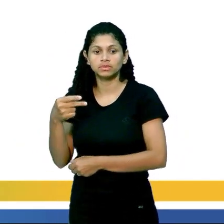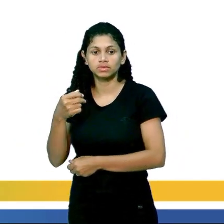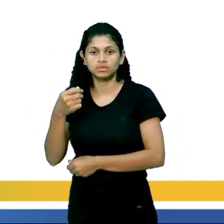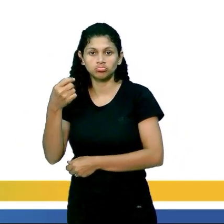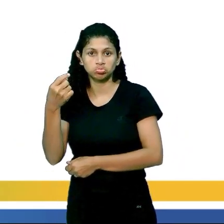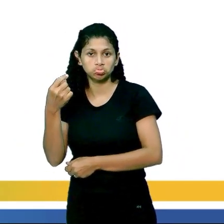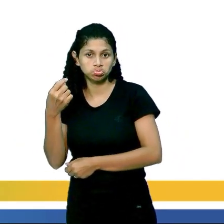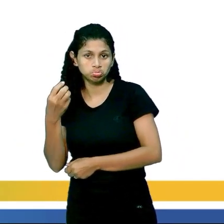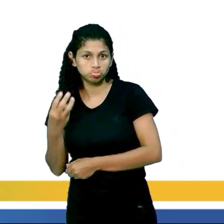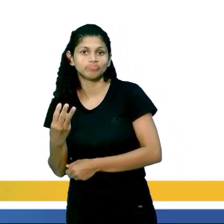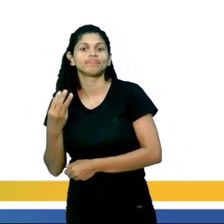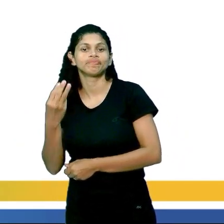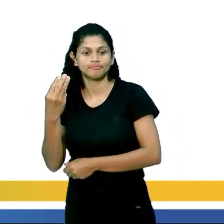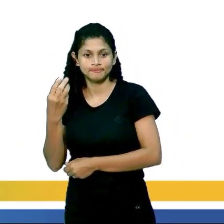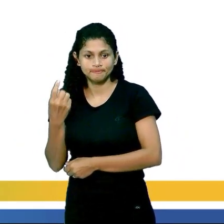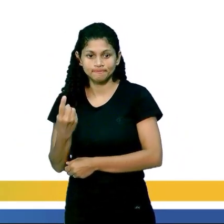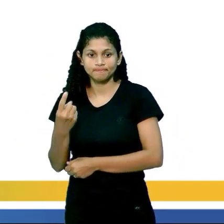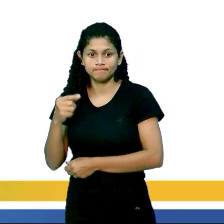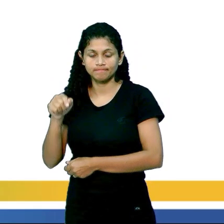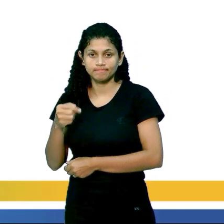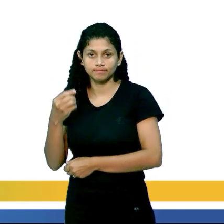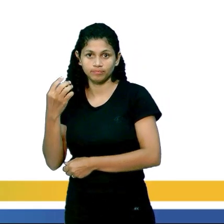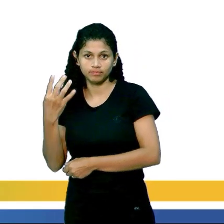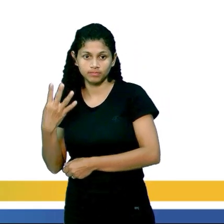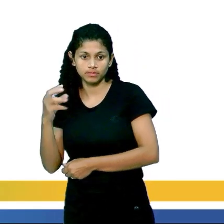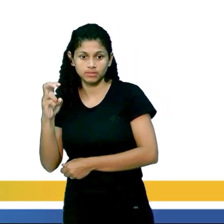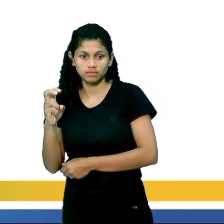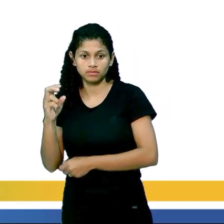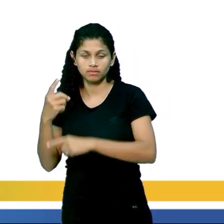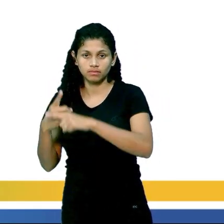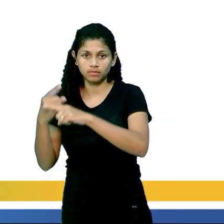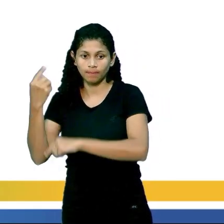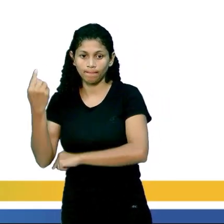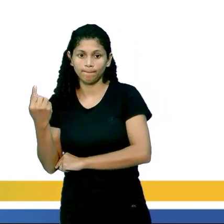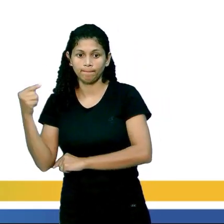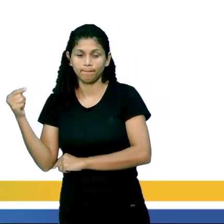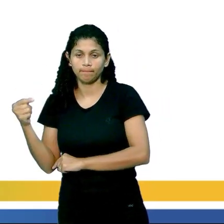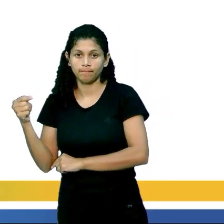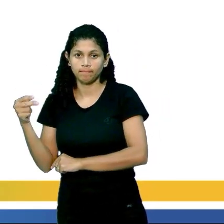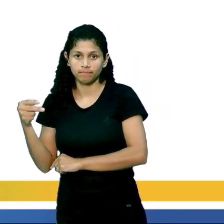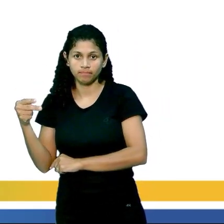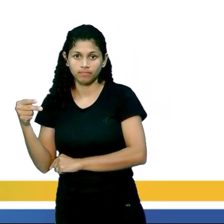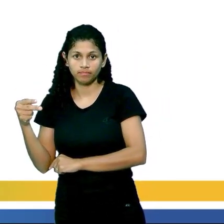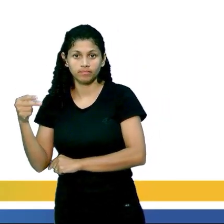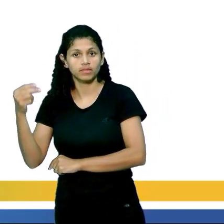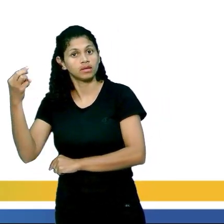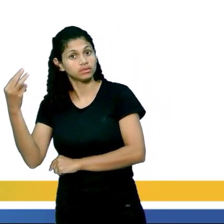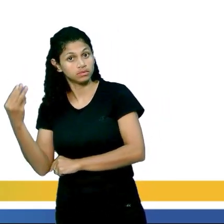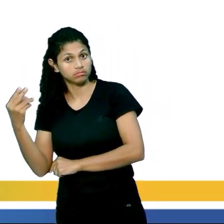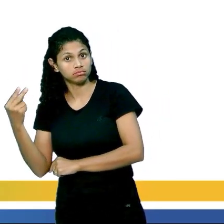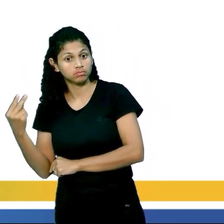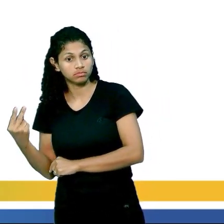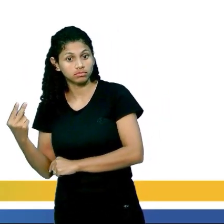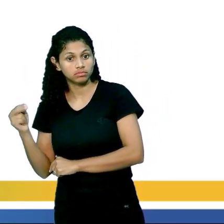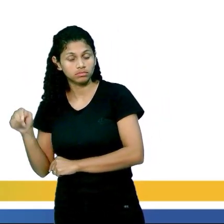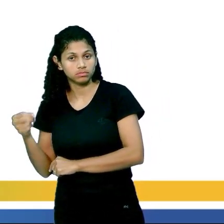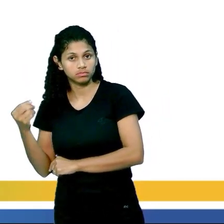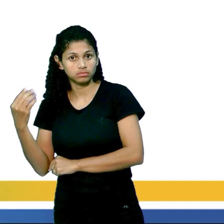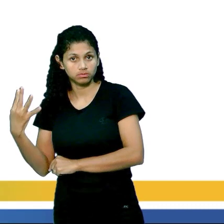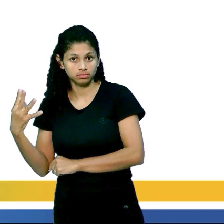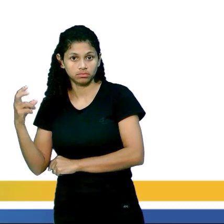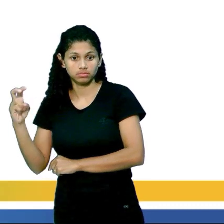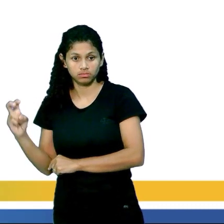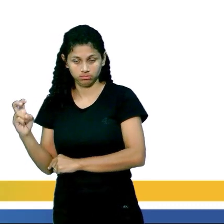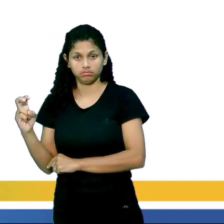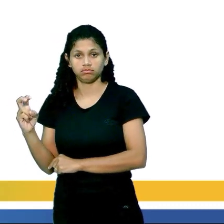32,45. Então eu sei que está no 32º ciclo, bem no meio dele, o ano